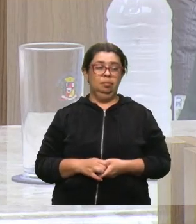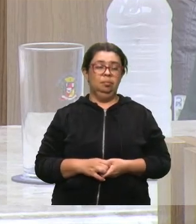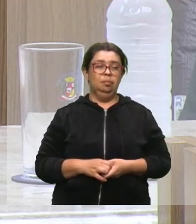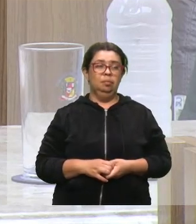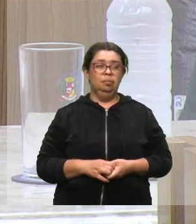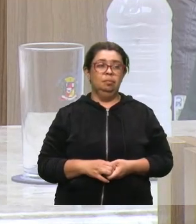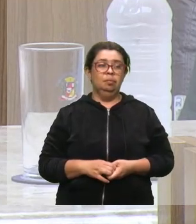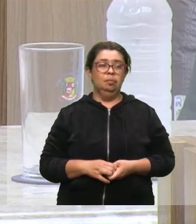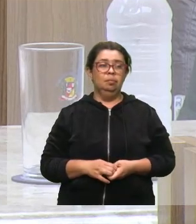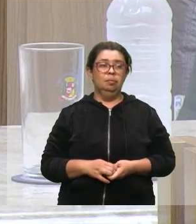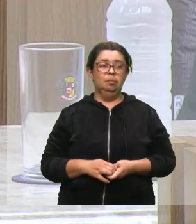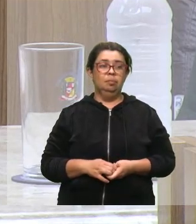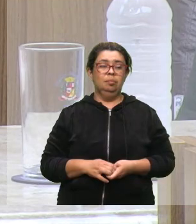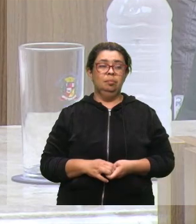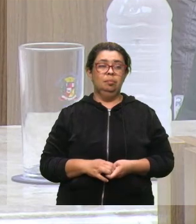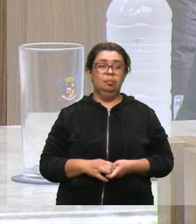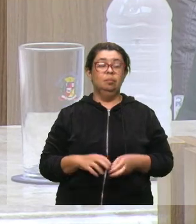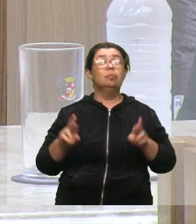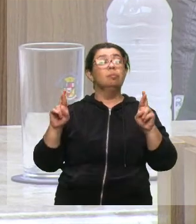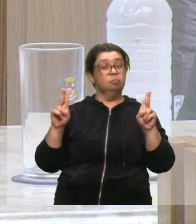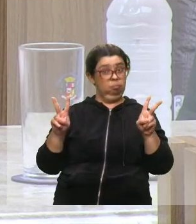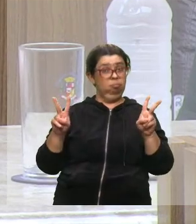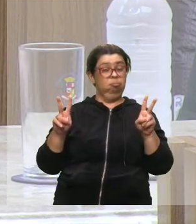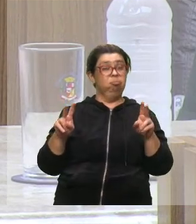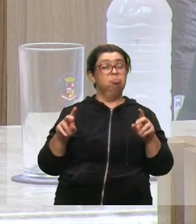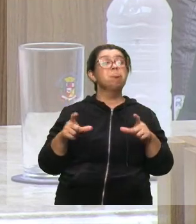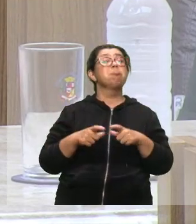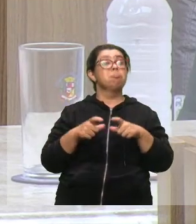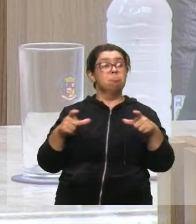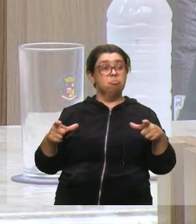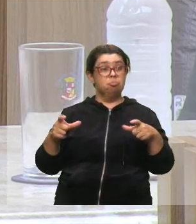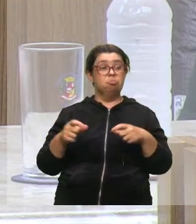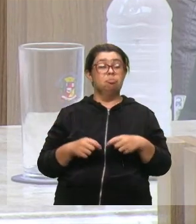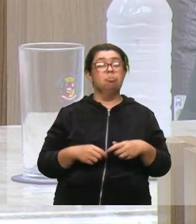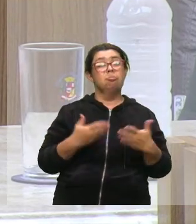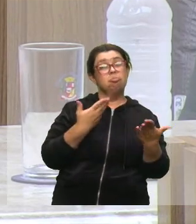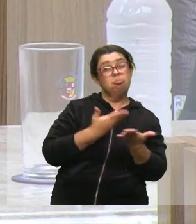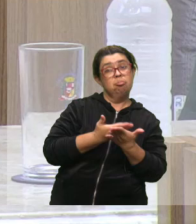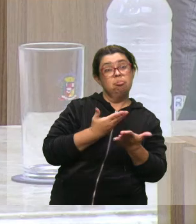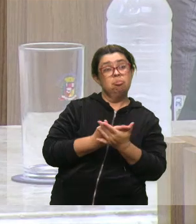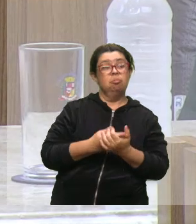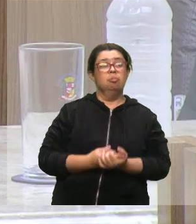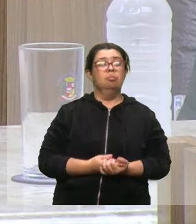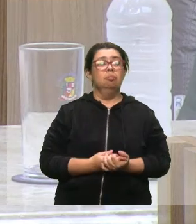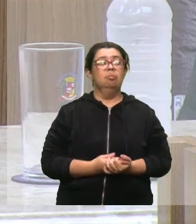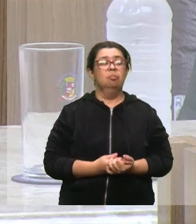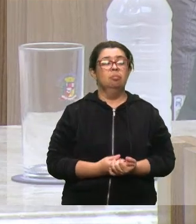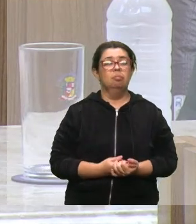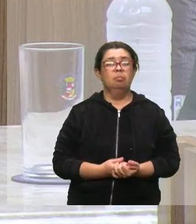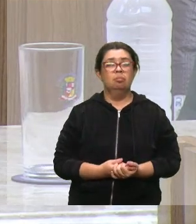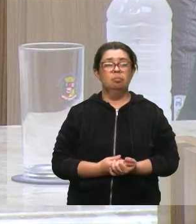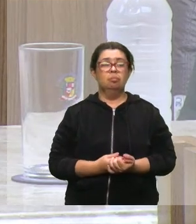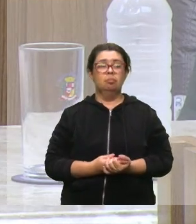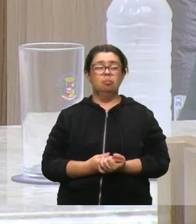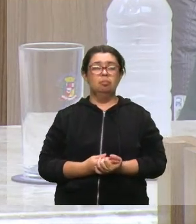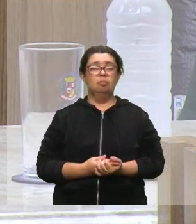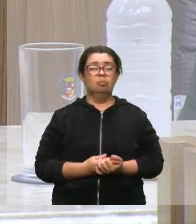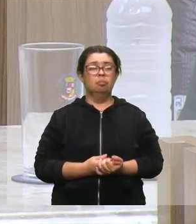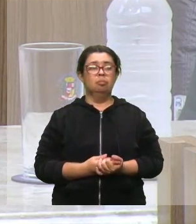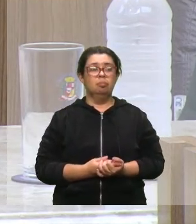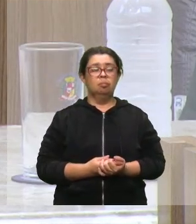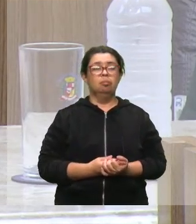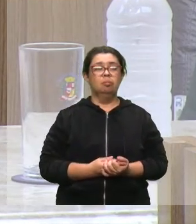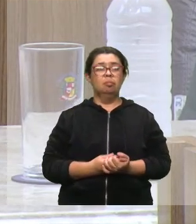R$ 10.726.5,52. É uma diferença grande. E, analisando aqui, esse dinheiro está